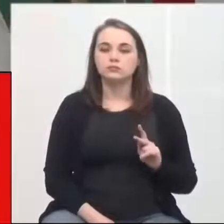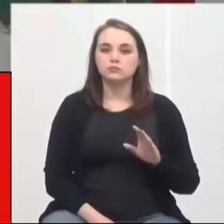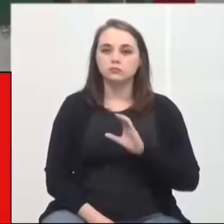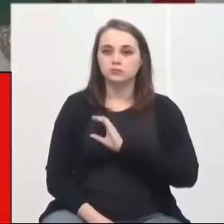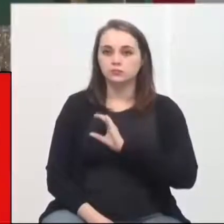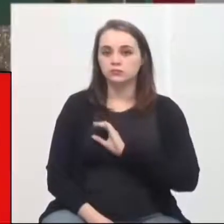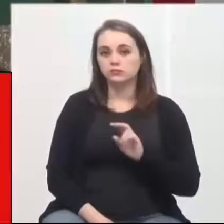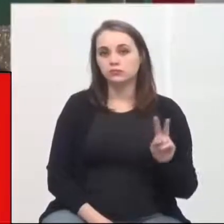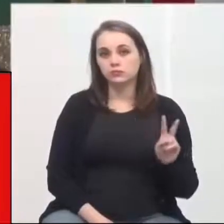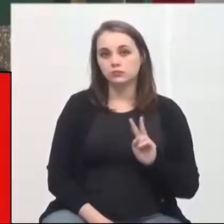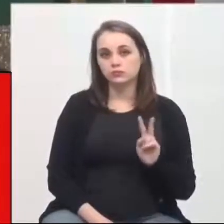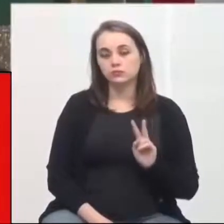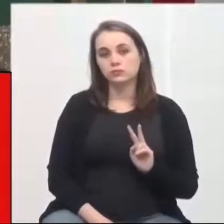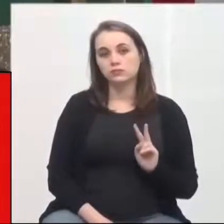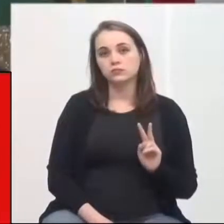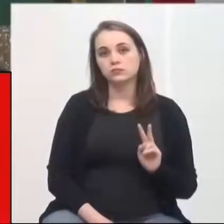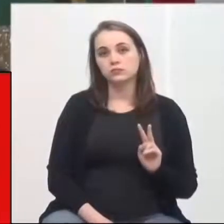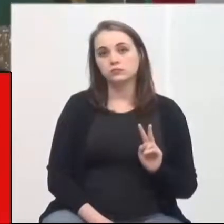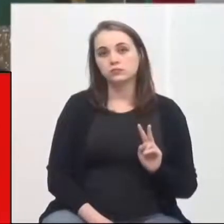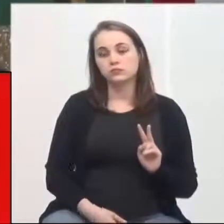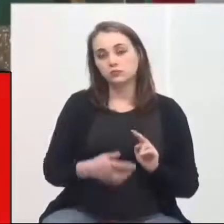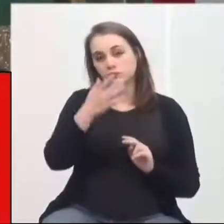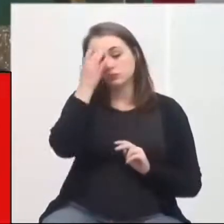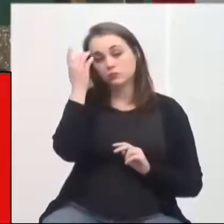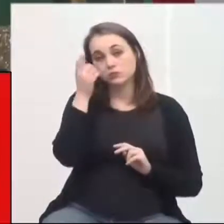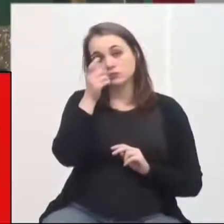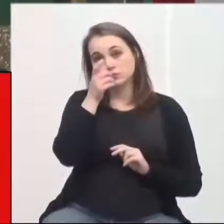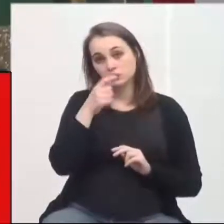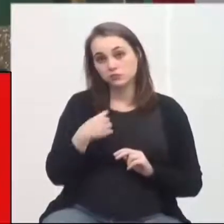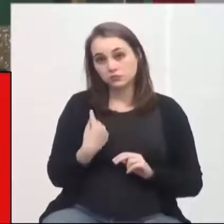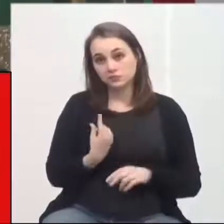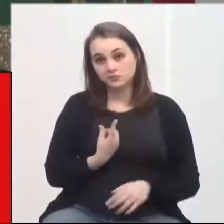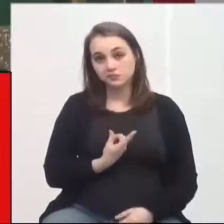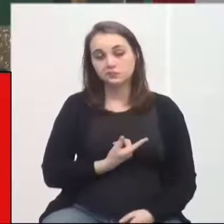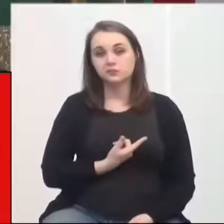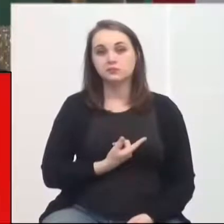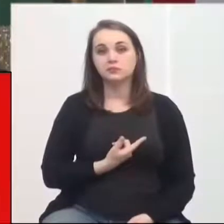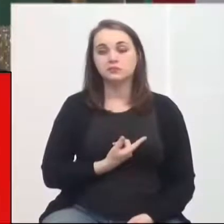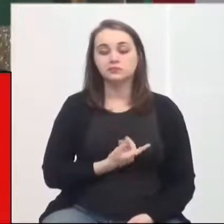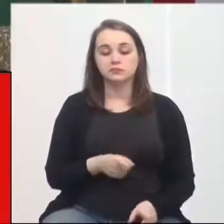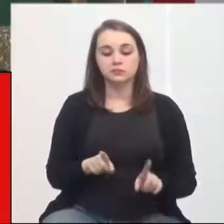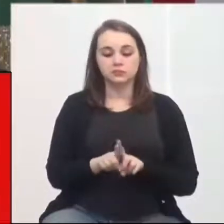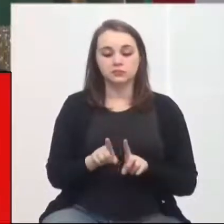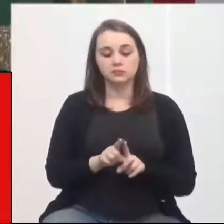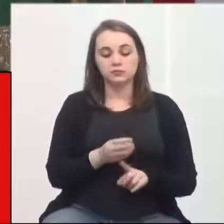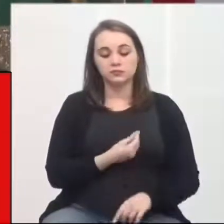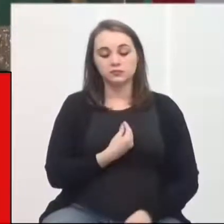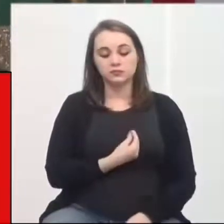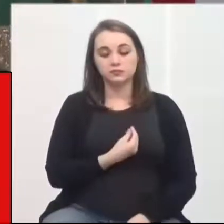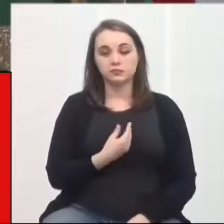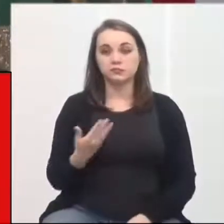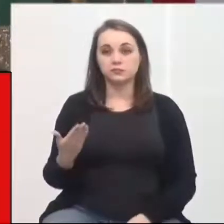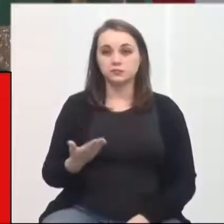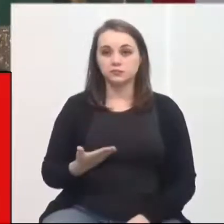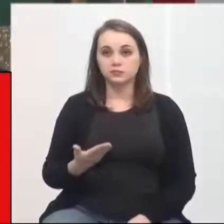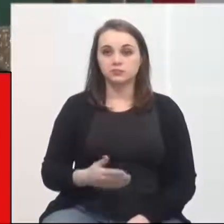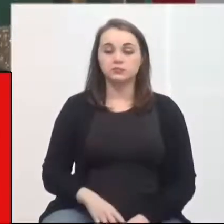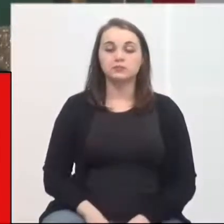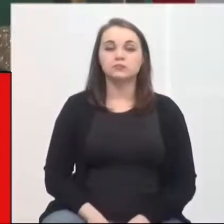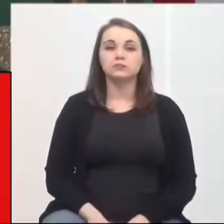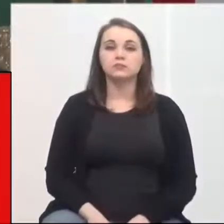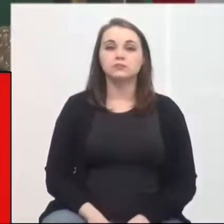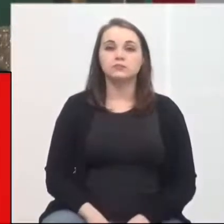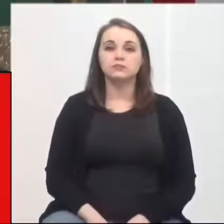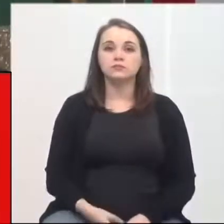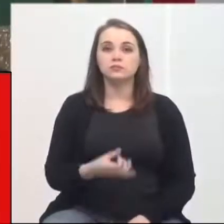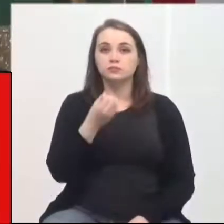colegas vereadores, vereadoras, público que nos assiste, público que está nos acompanhando aqui nas galerias,